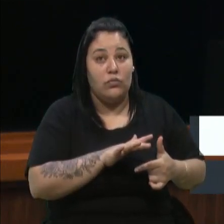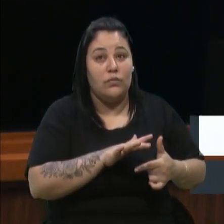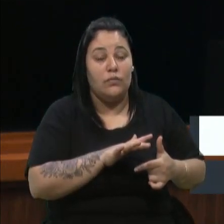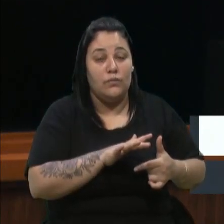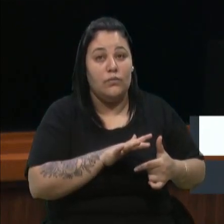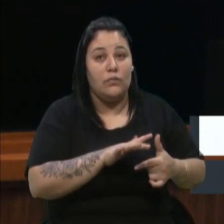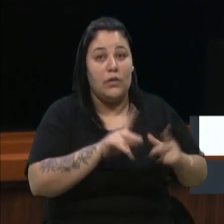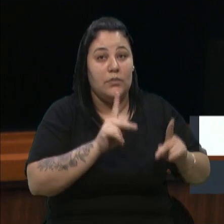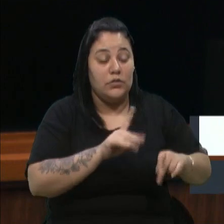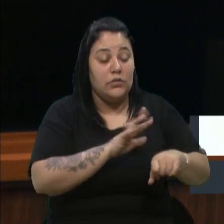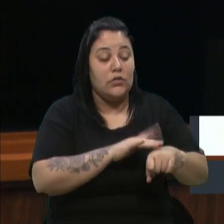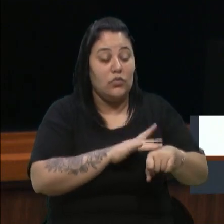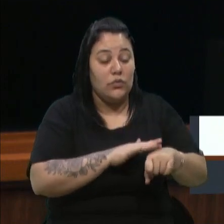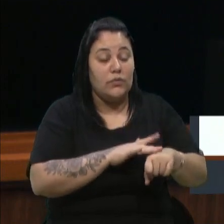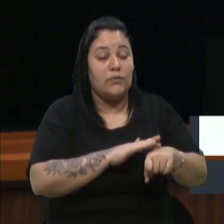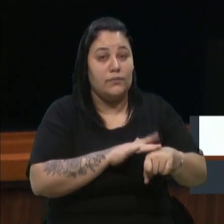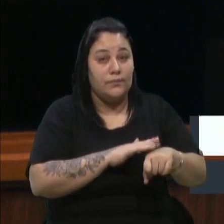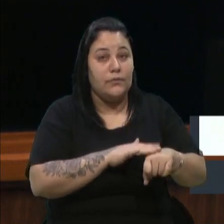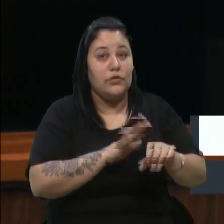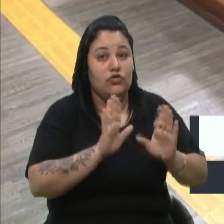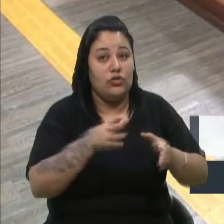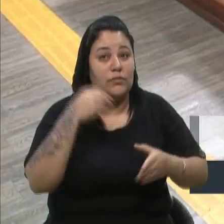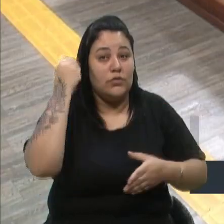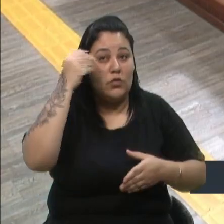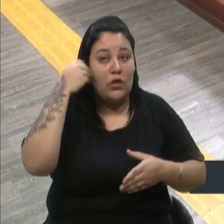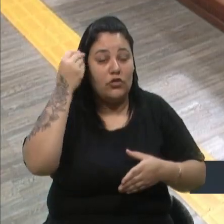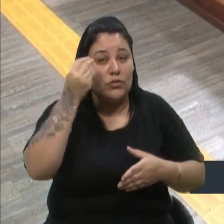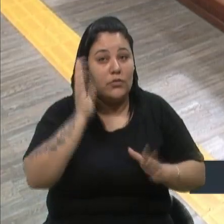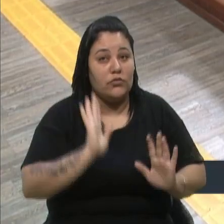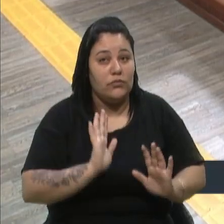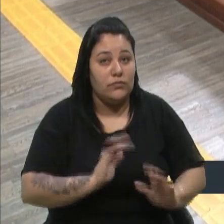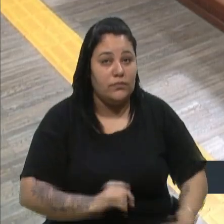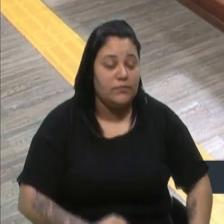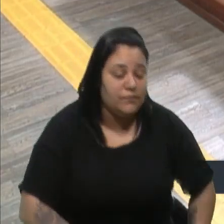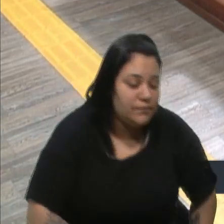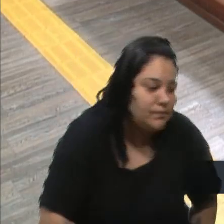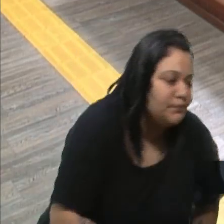emocionalmente, inclusive. Obrigado. Vereador Zanquini.